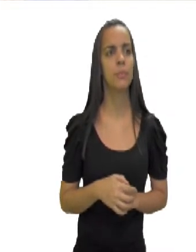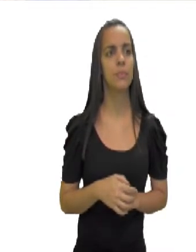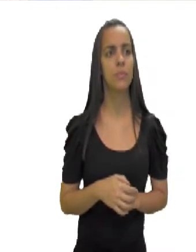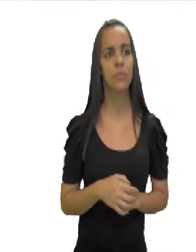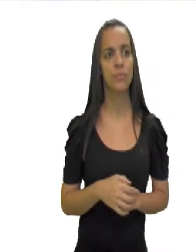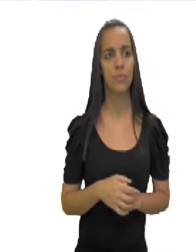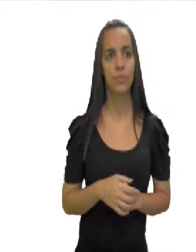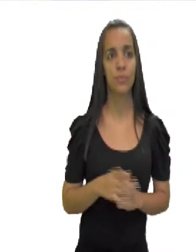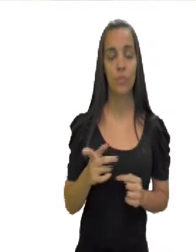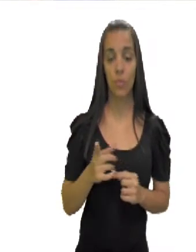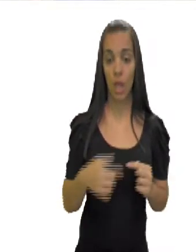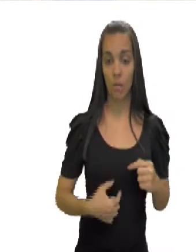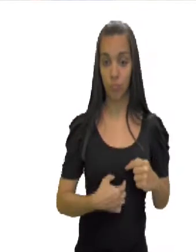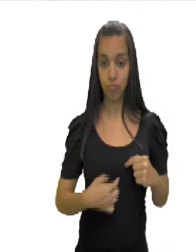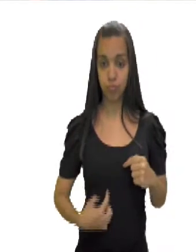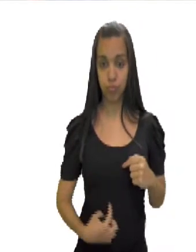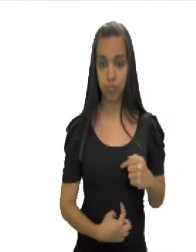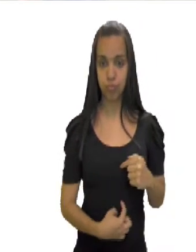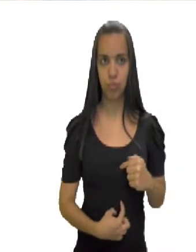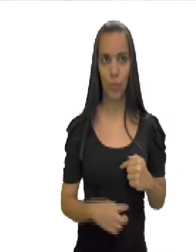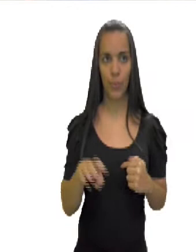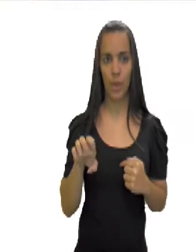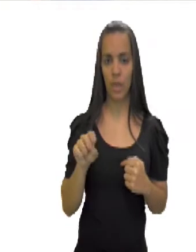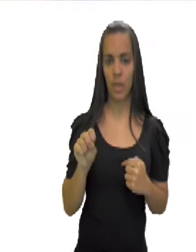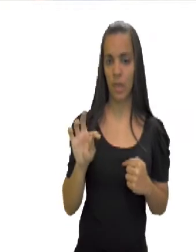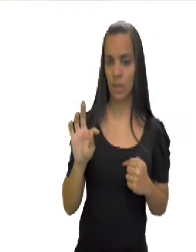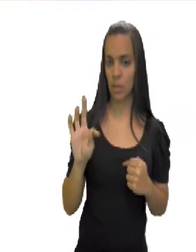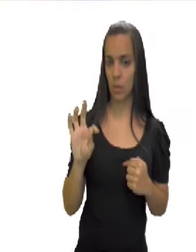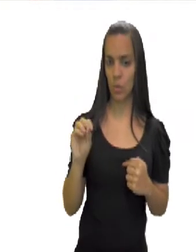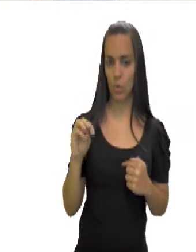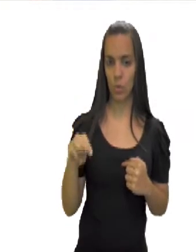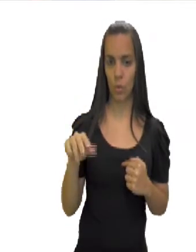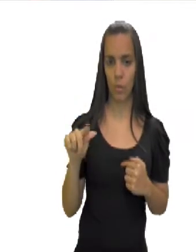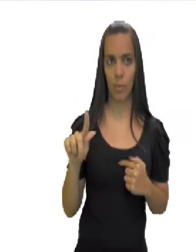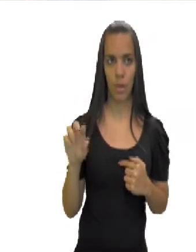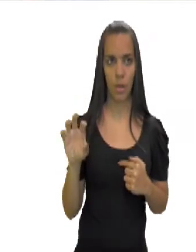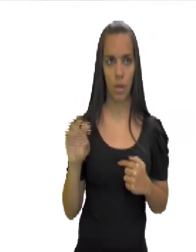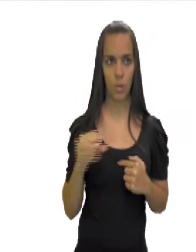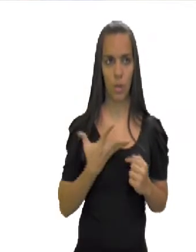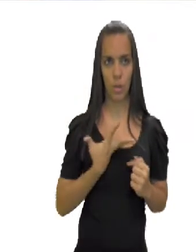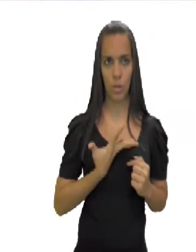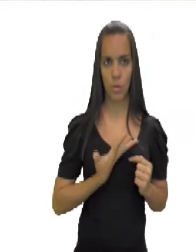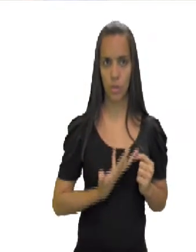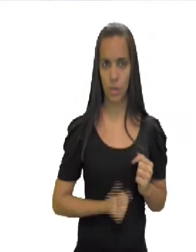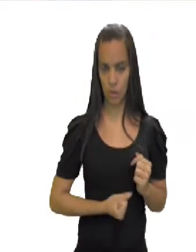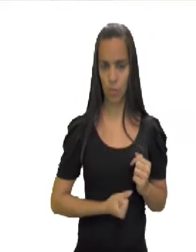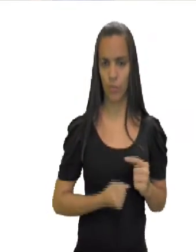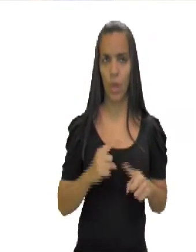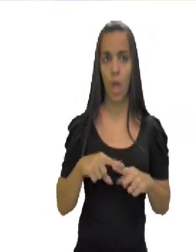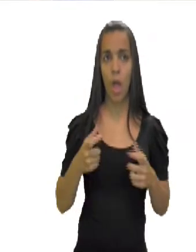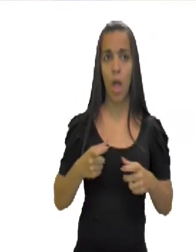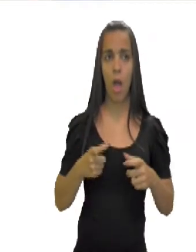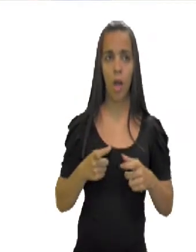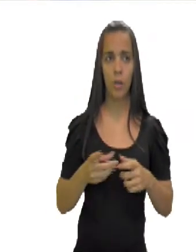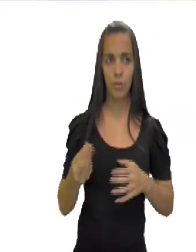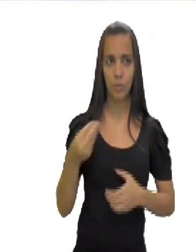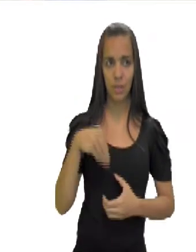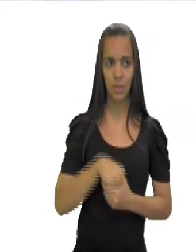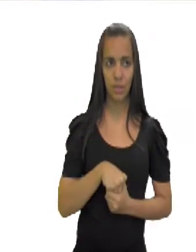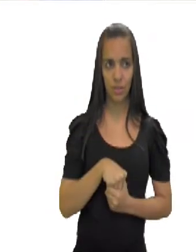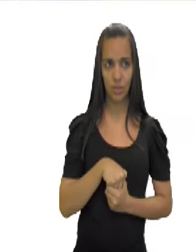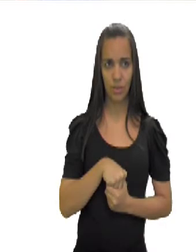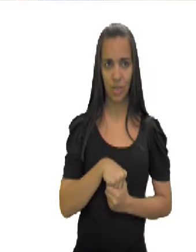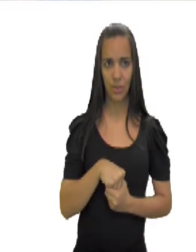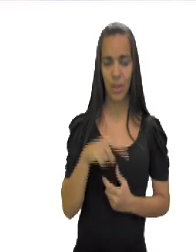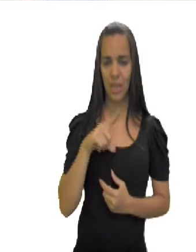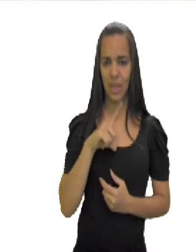O estômago é o local para onde o bolo alimentar se direciona. Ele se junta ao